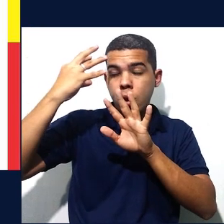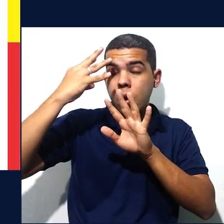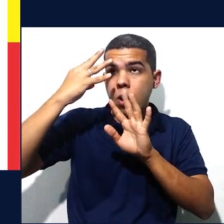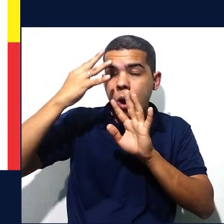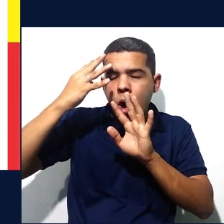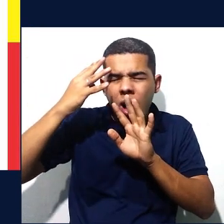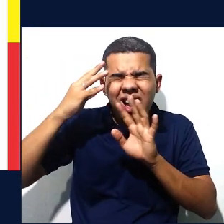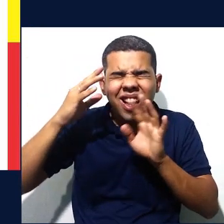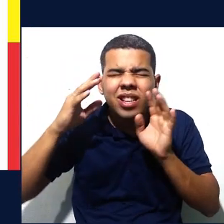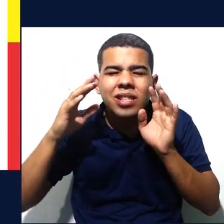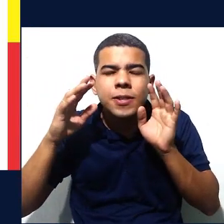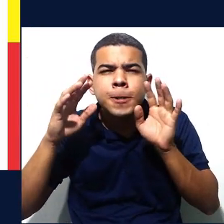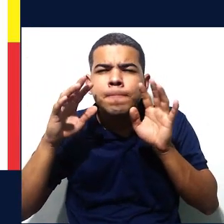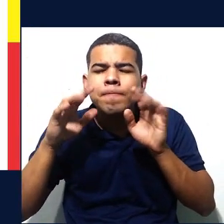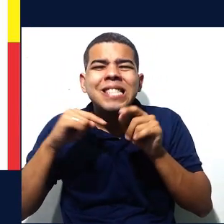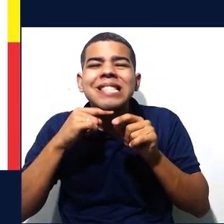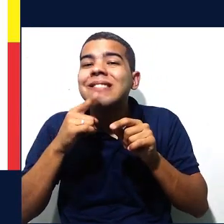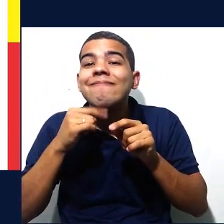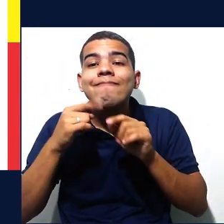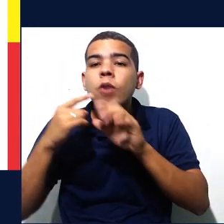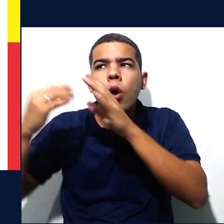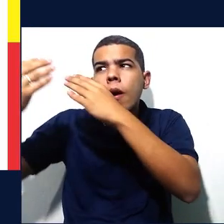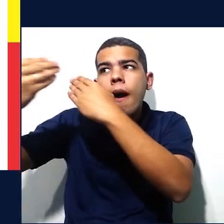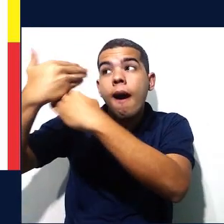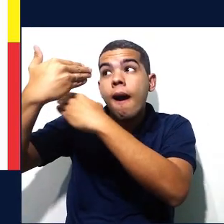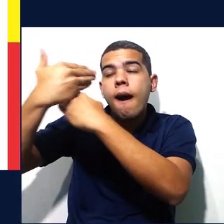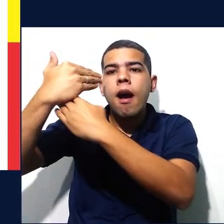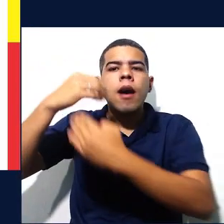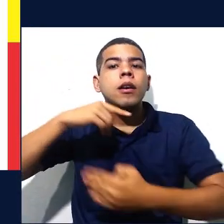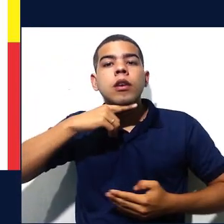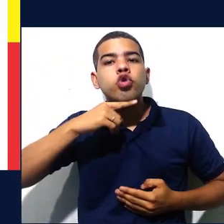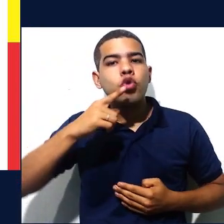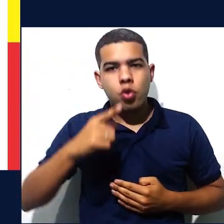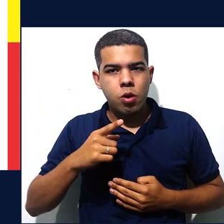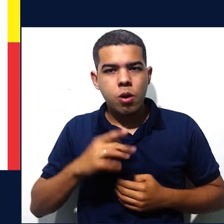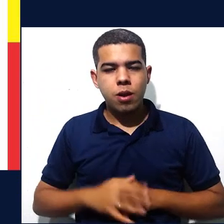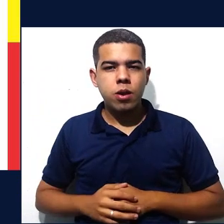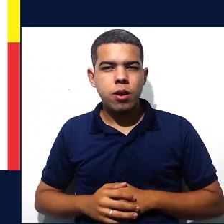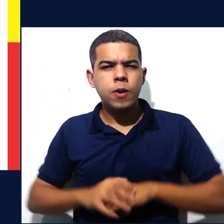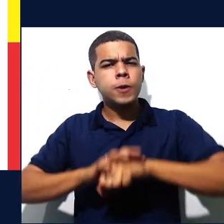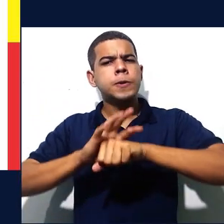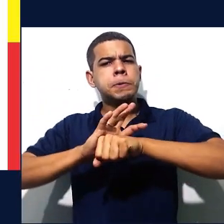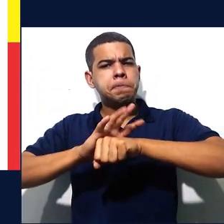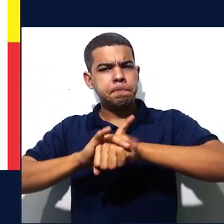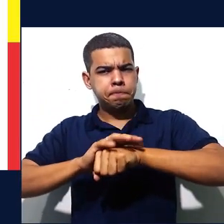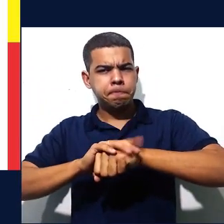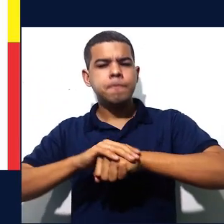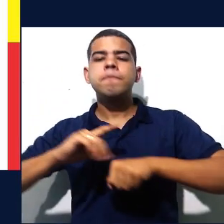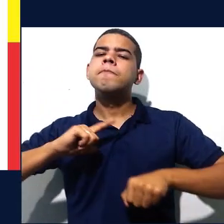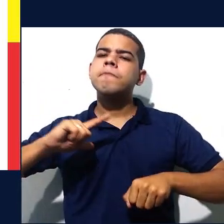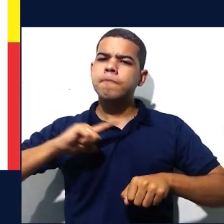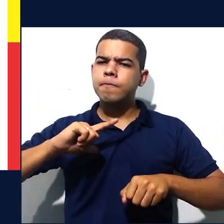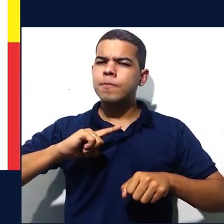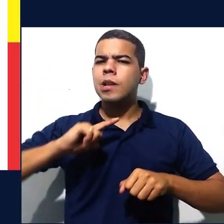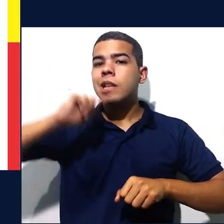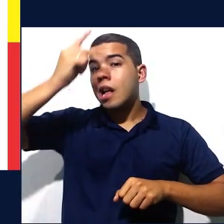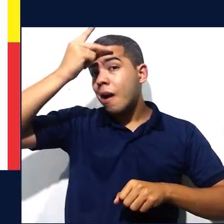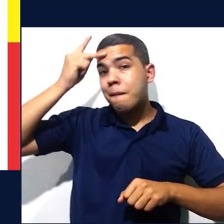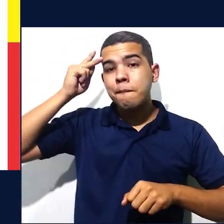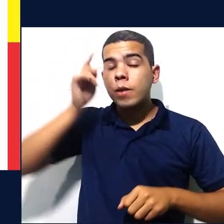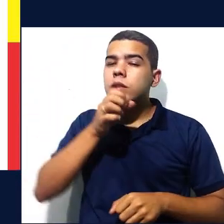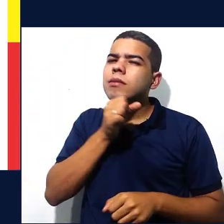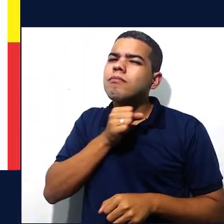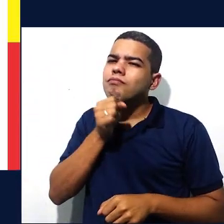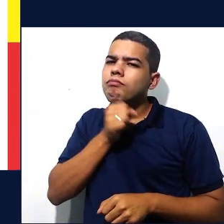e a percepção de cores alterada. Essa doença também costuma ocorrer em pessoas mais